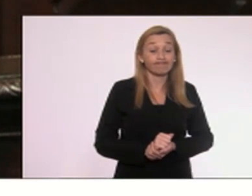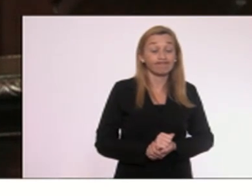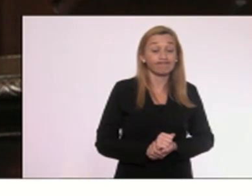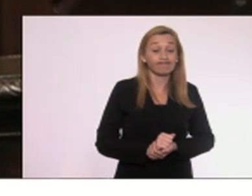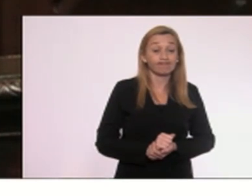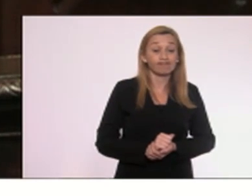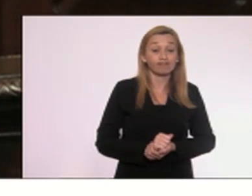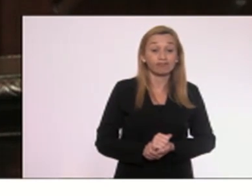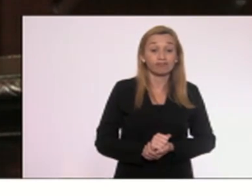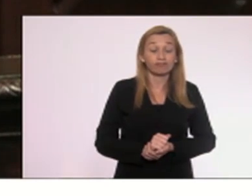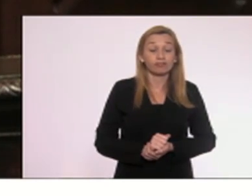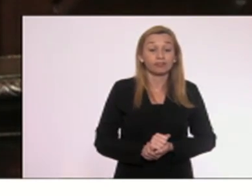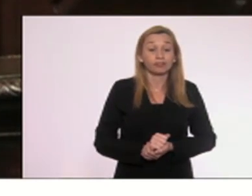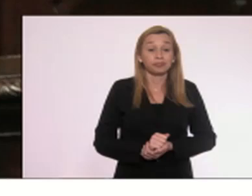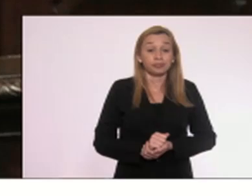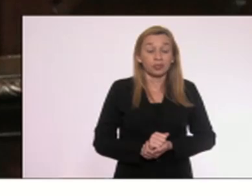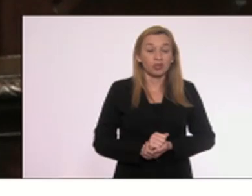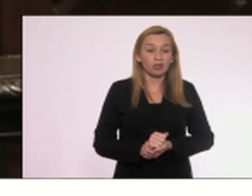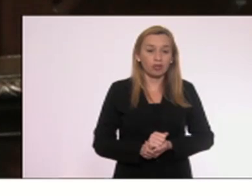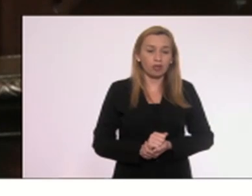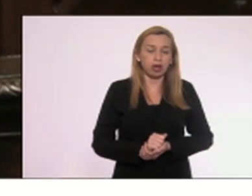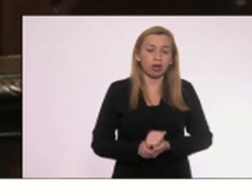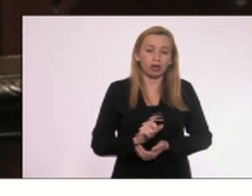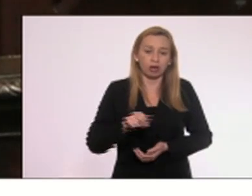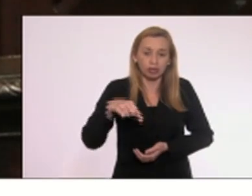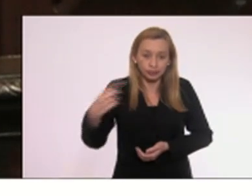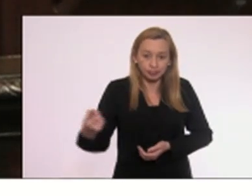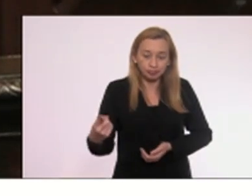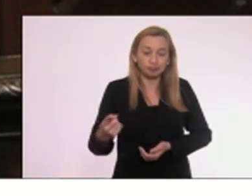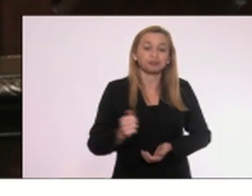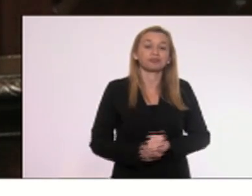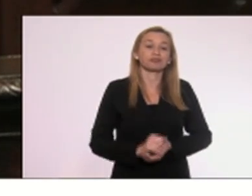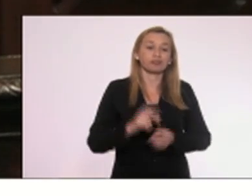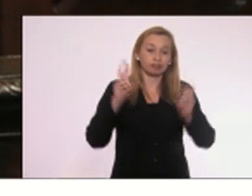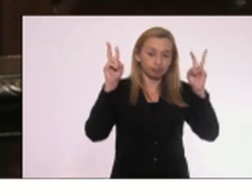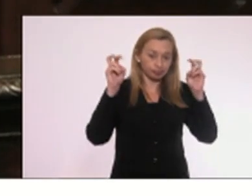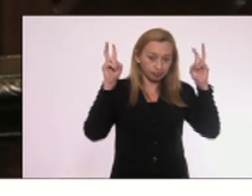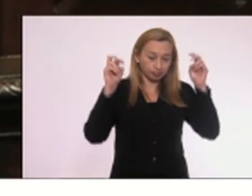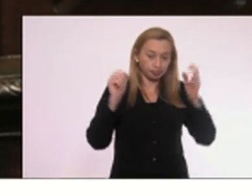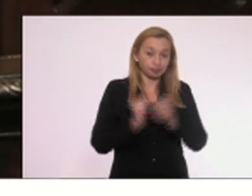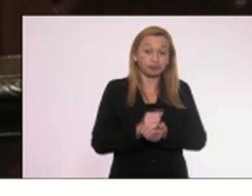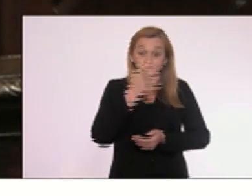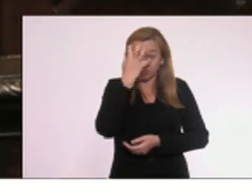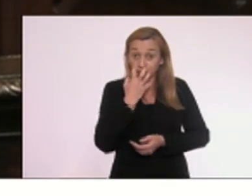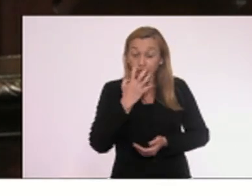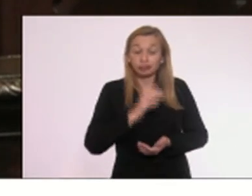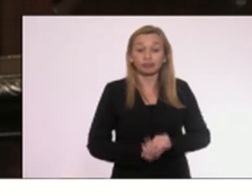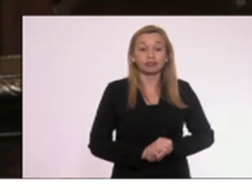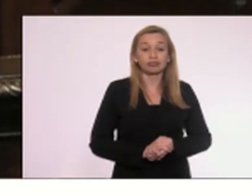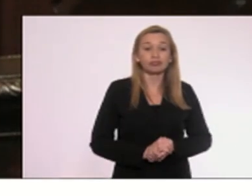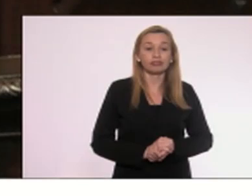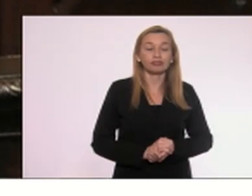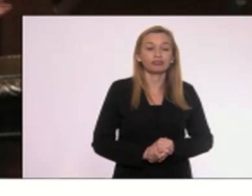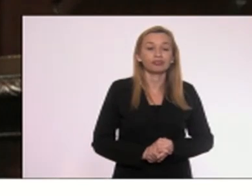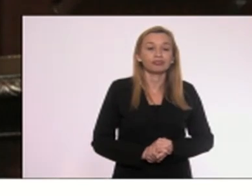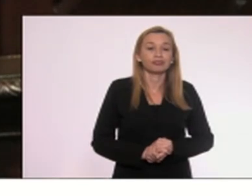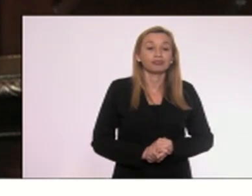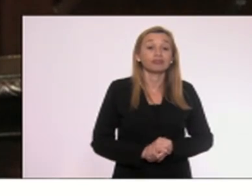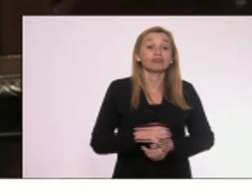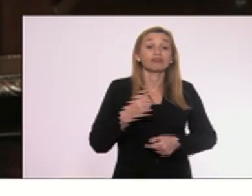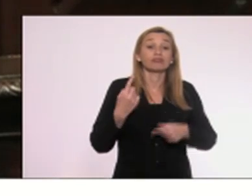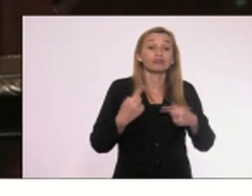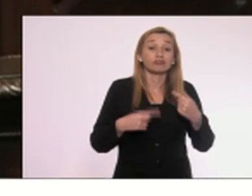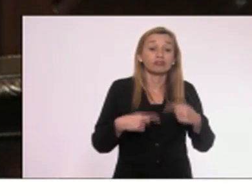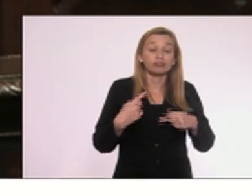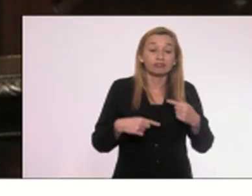E isso promoveu, além de outros fatos muito graves, um debacle